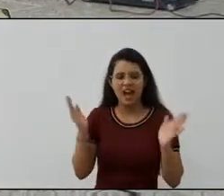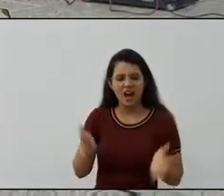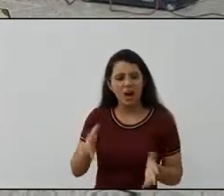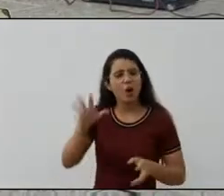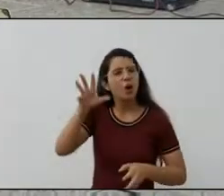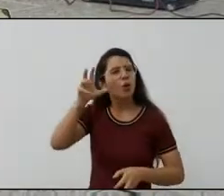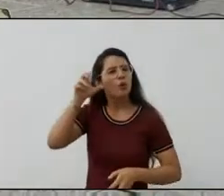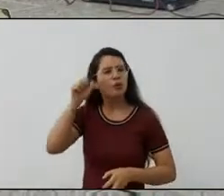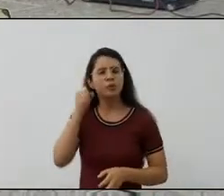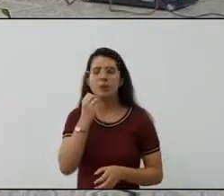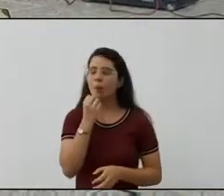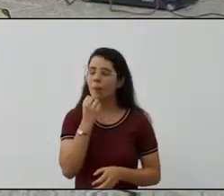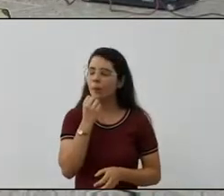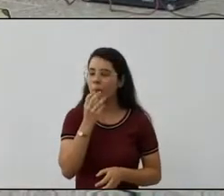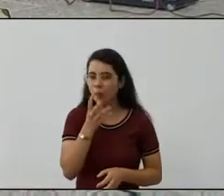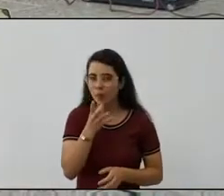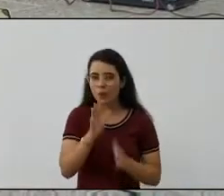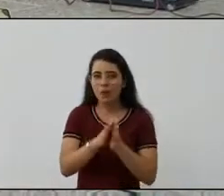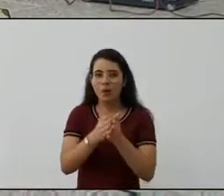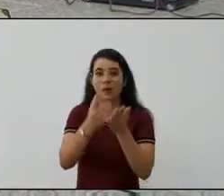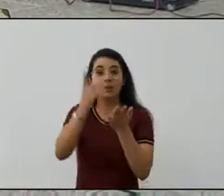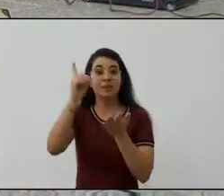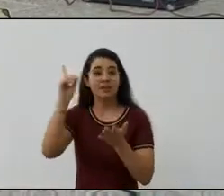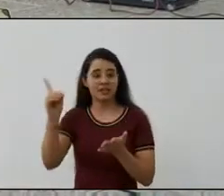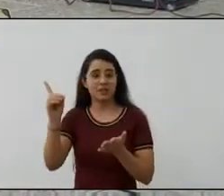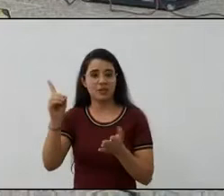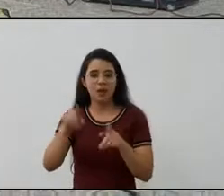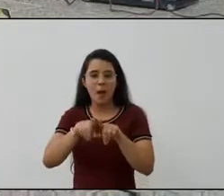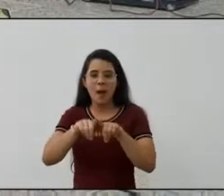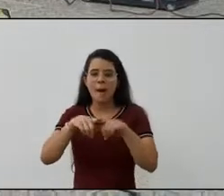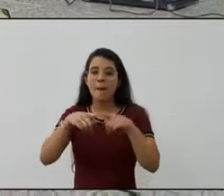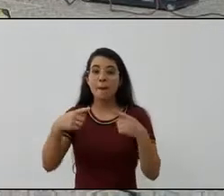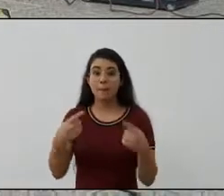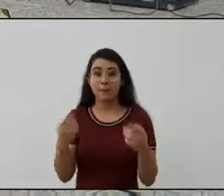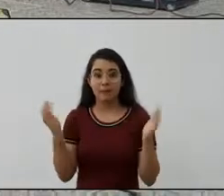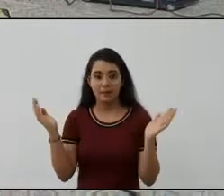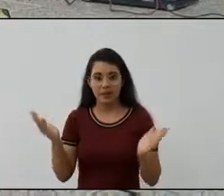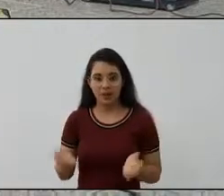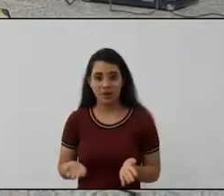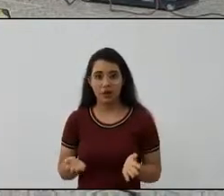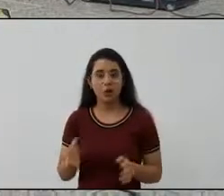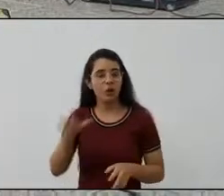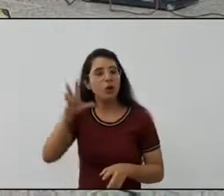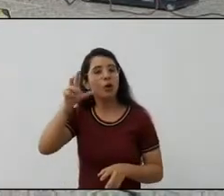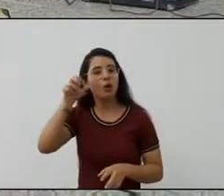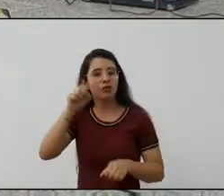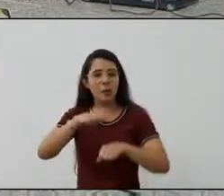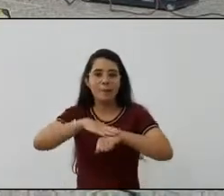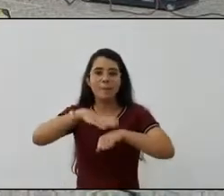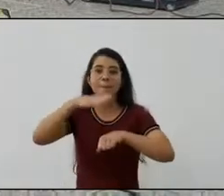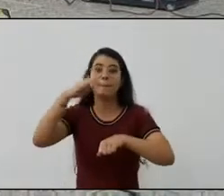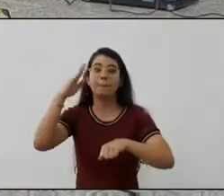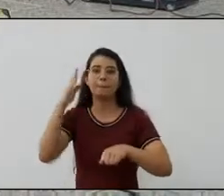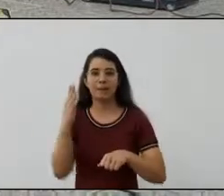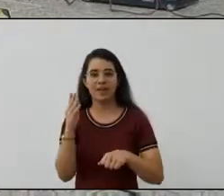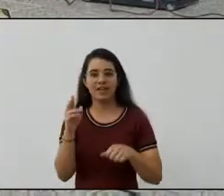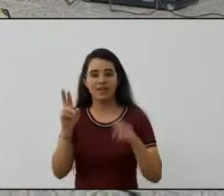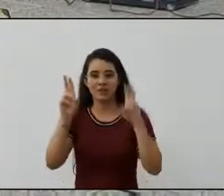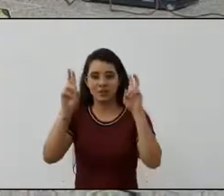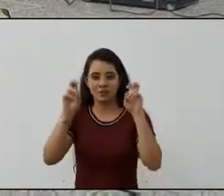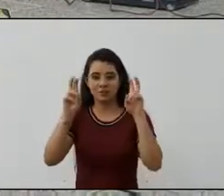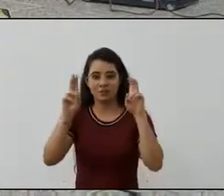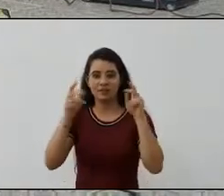vamos ouvir mais uma mensagem de Deus. E você vai guardando, viu? Vai